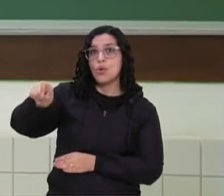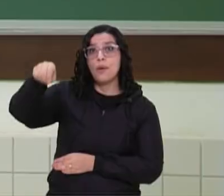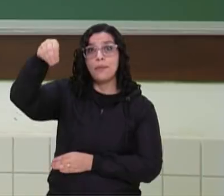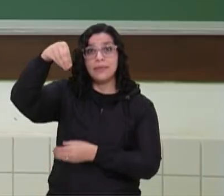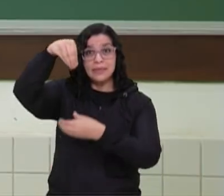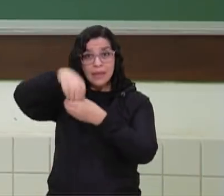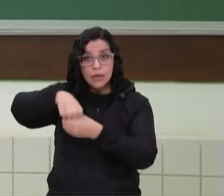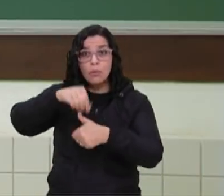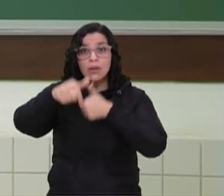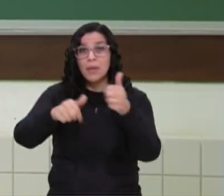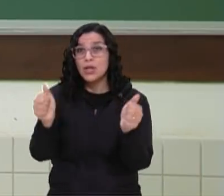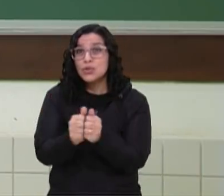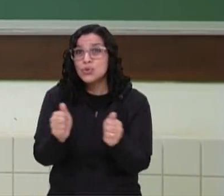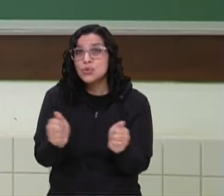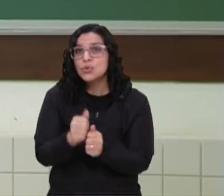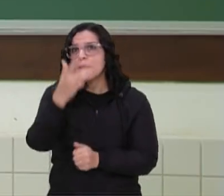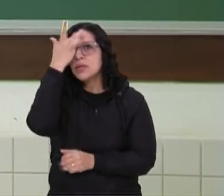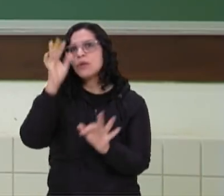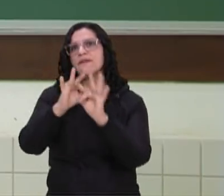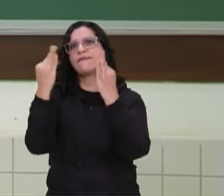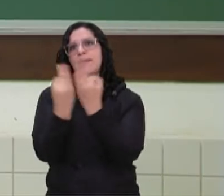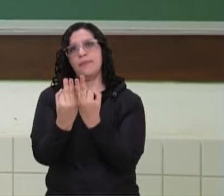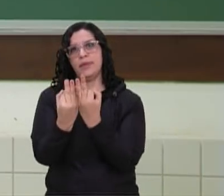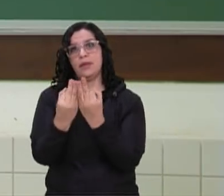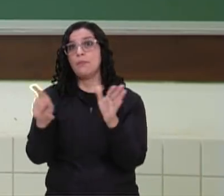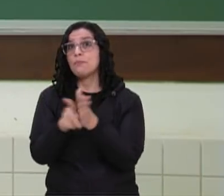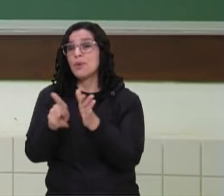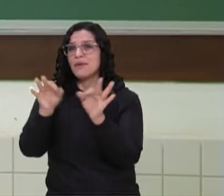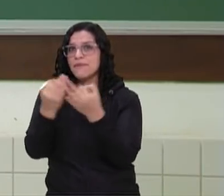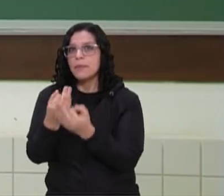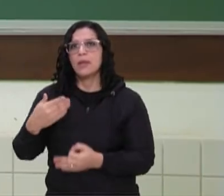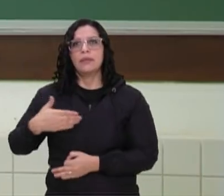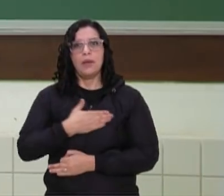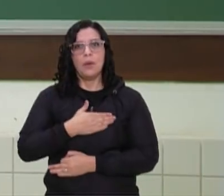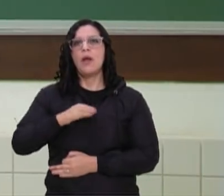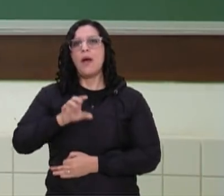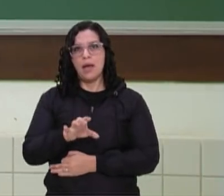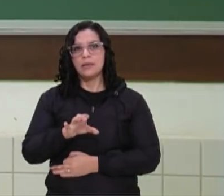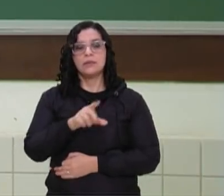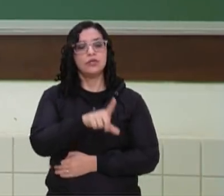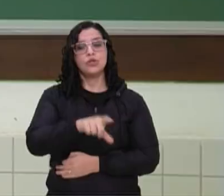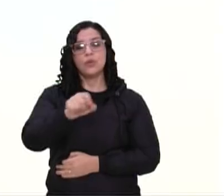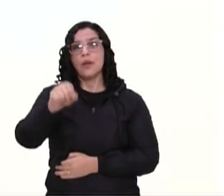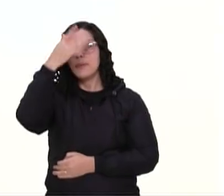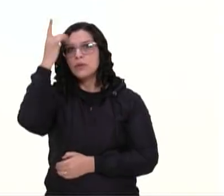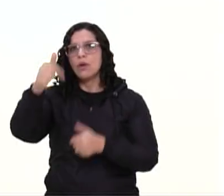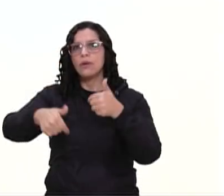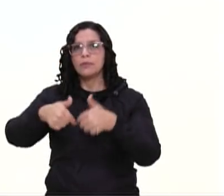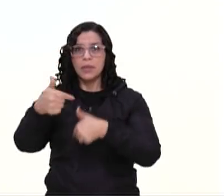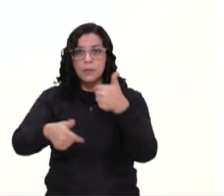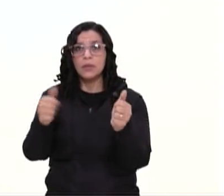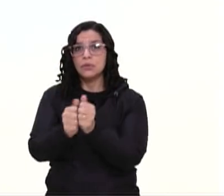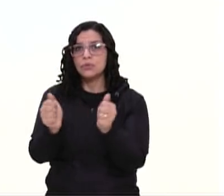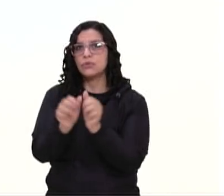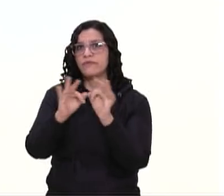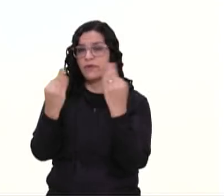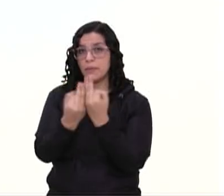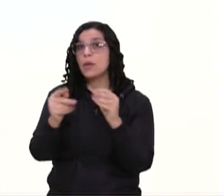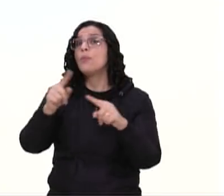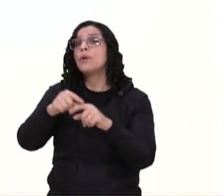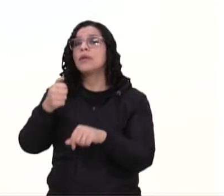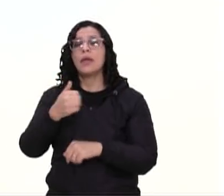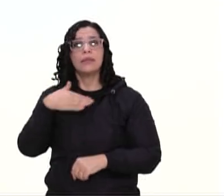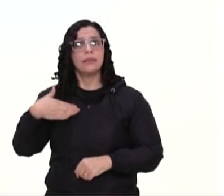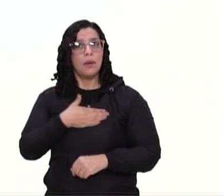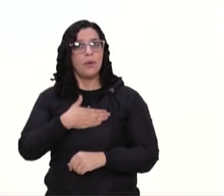seu governo apenas parentes dele. Napoleão Bonaparte praticava isso bastante. E entender os motivos que levaram à queda de Napoleão Bonaparte